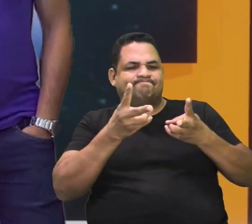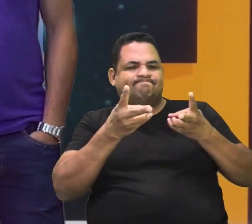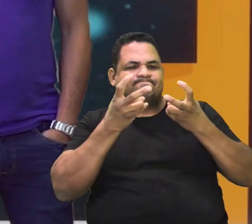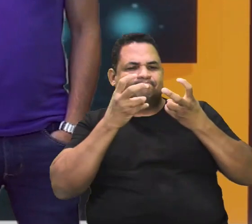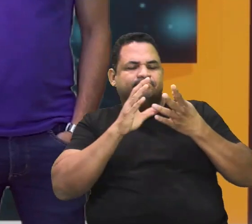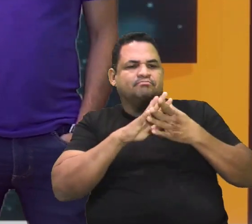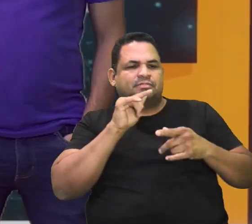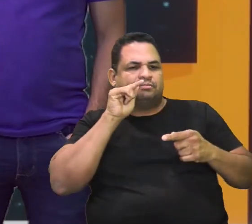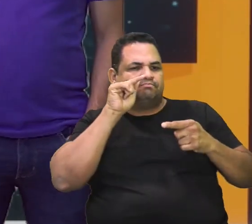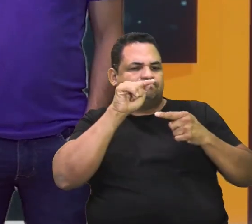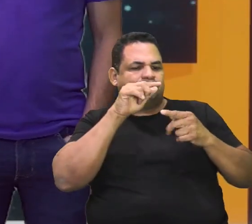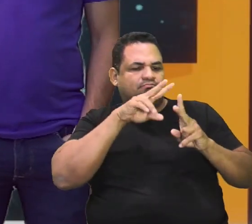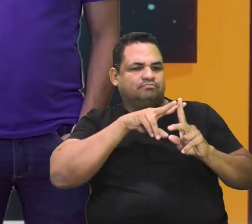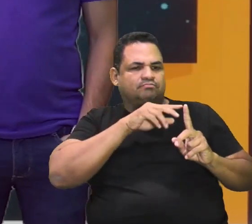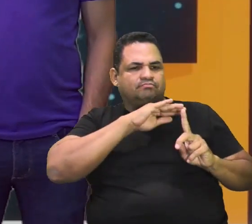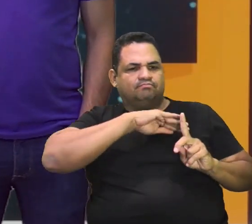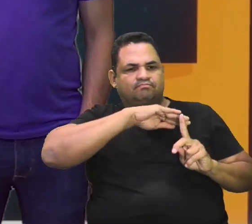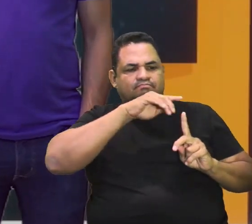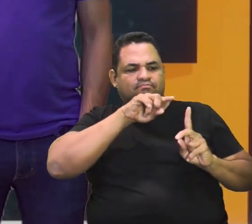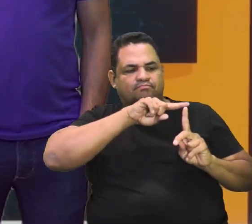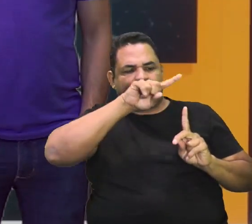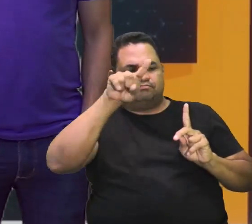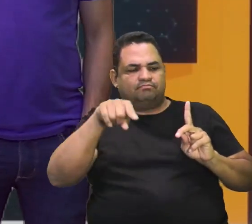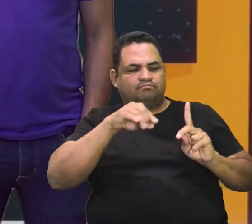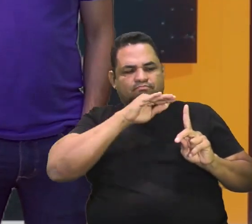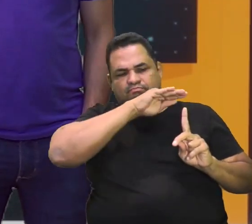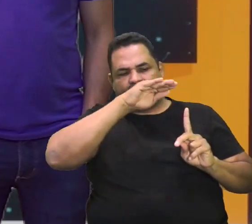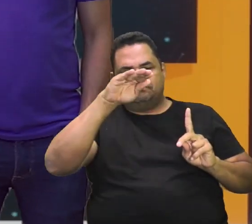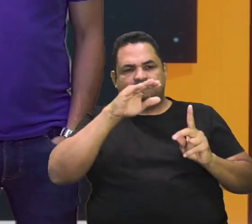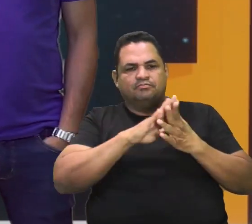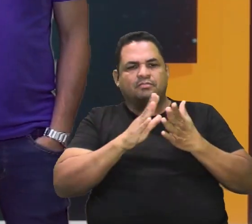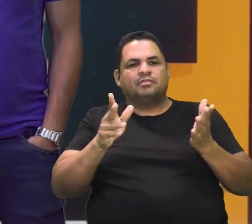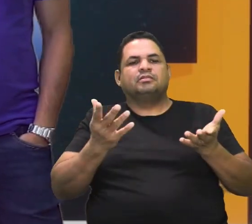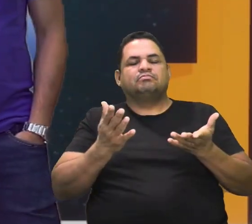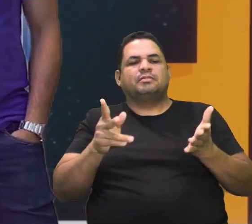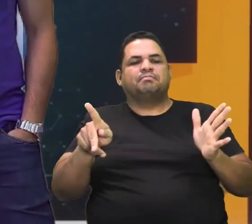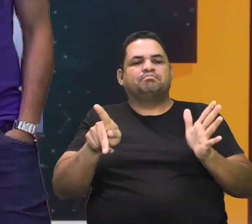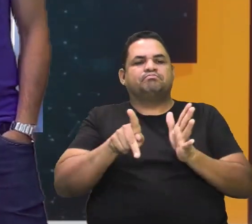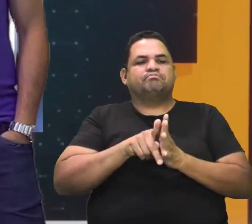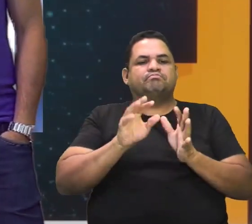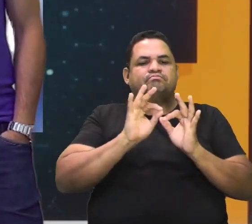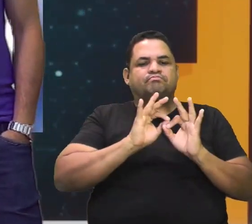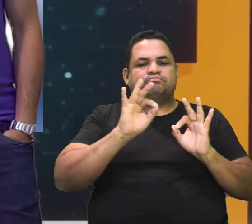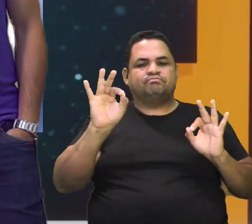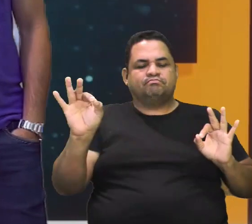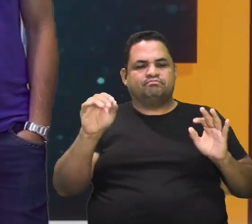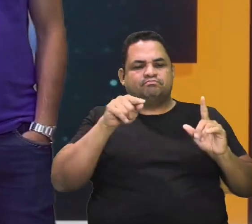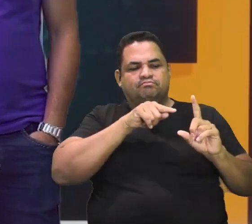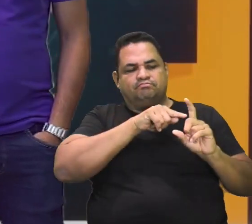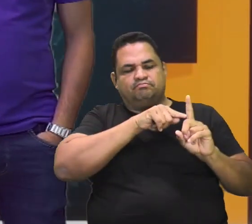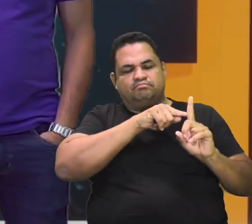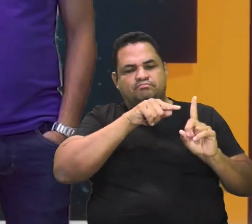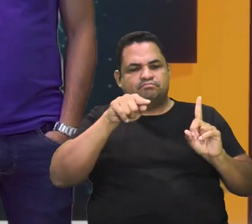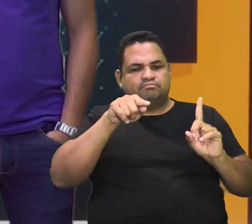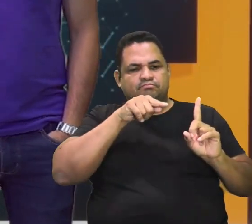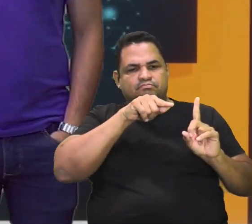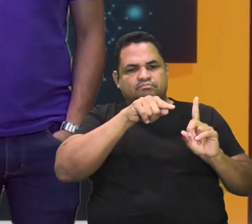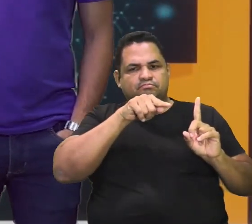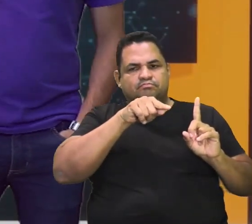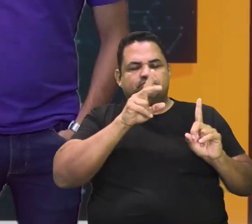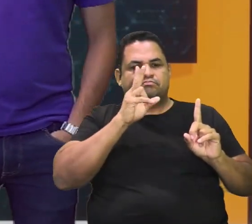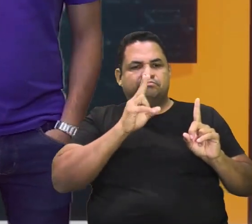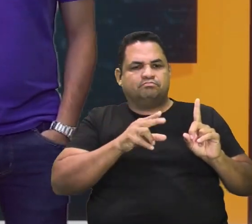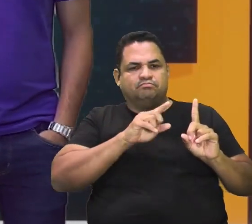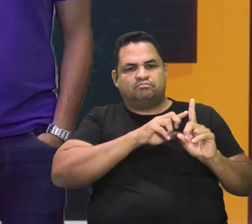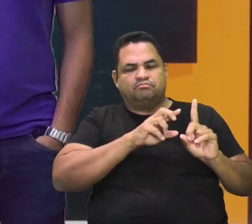um pontinho ali que se percebe. Então, a tangência é um caso bem especial, né? Onde a distância entre o centro e a reta é igual